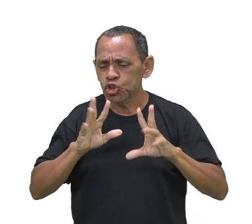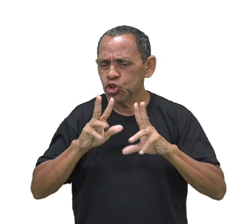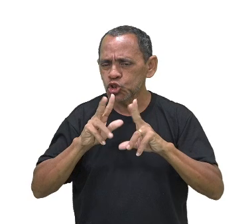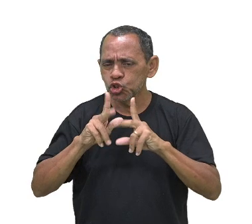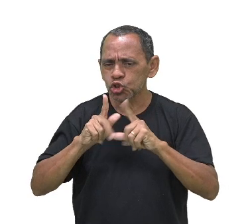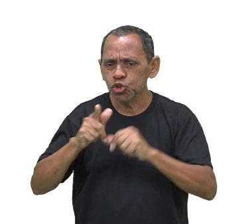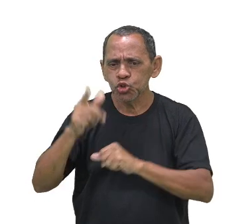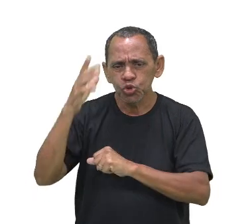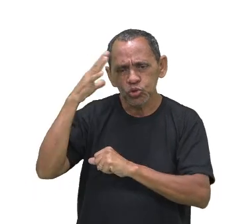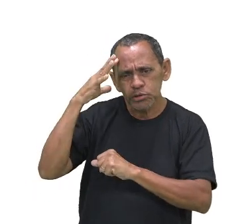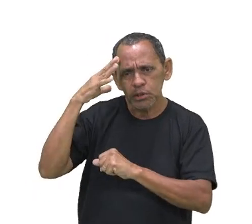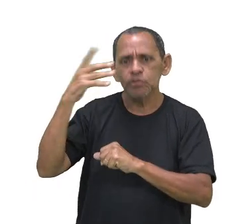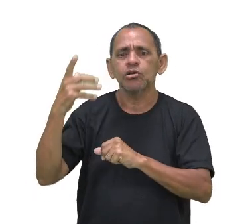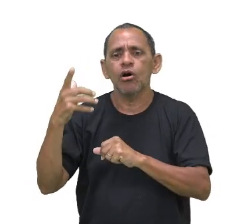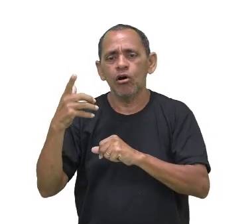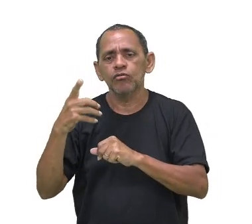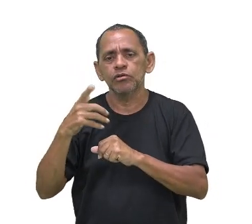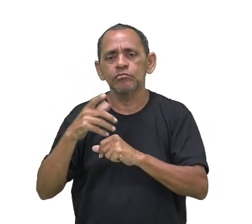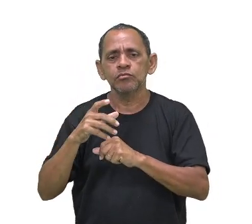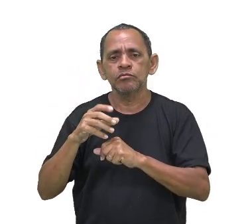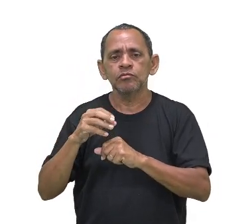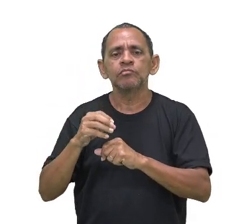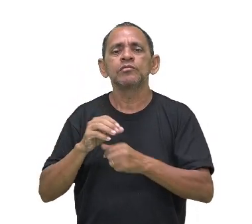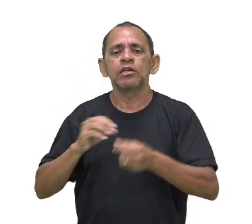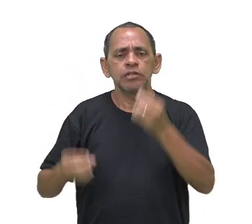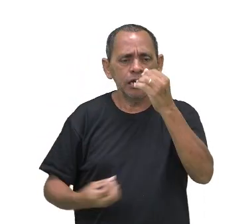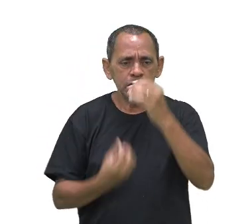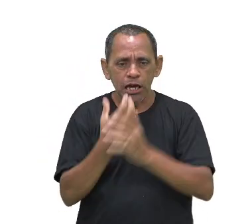a síntese. Da síntese nós